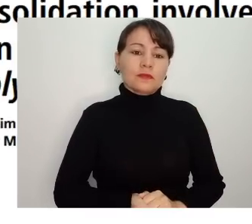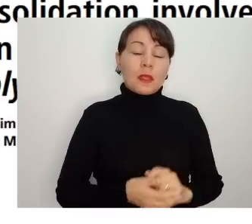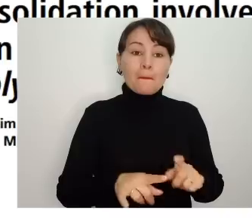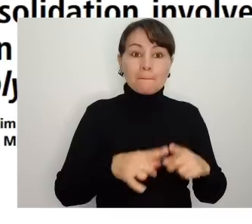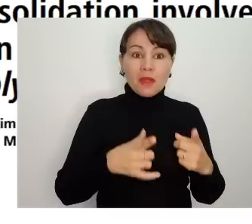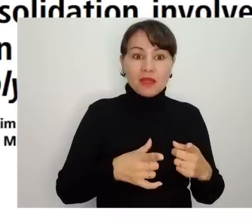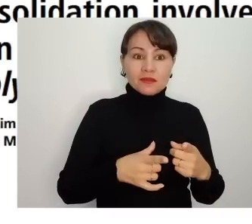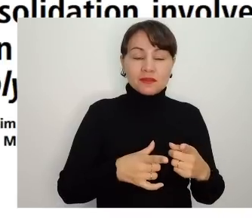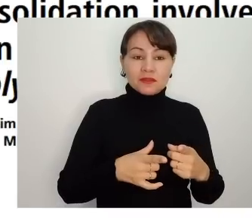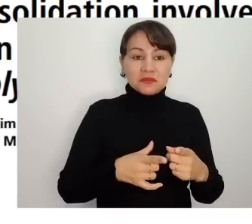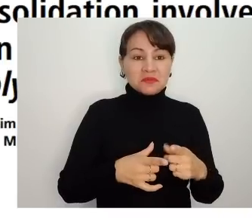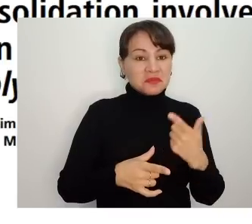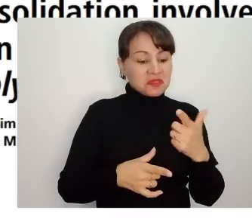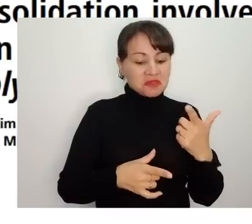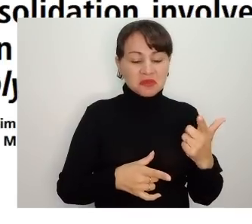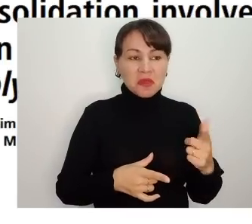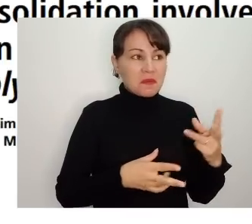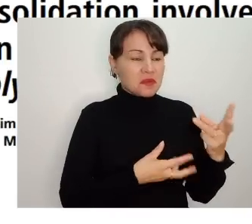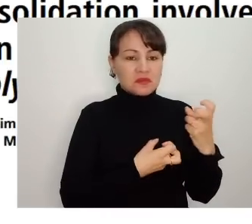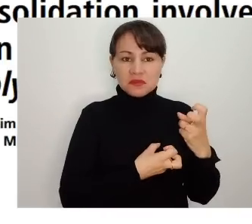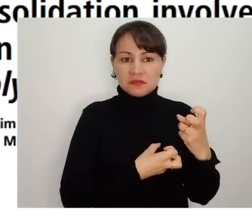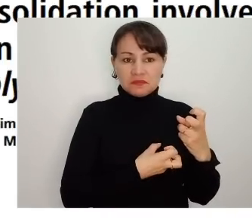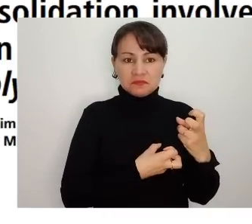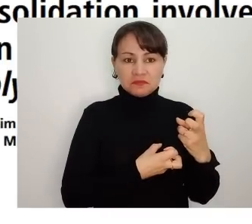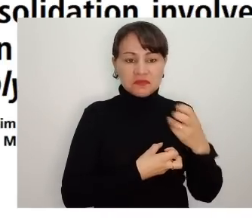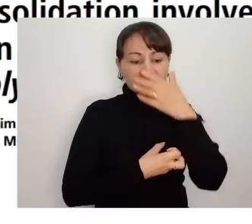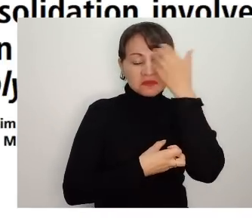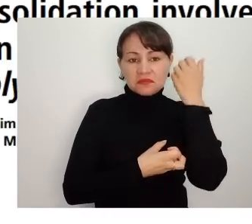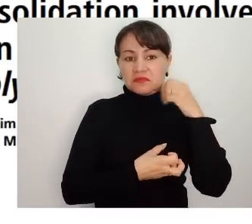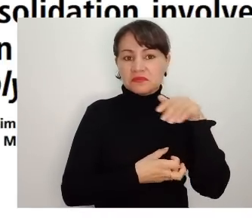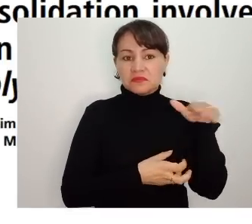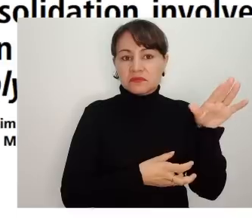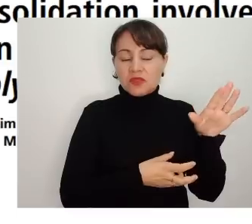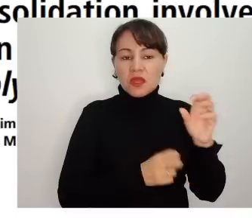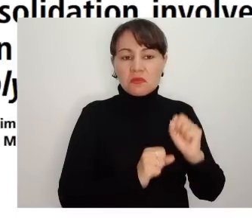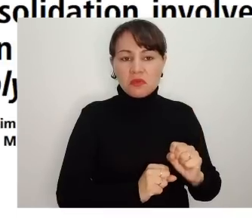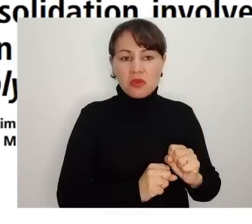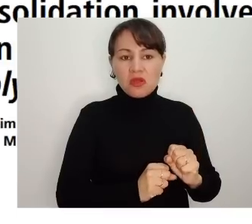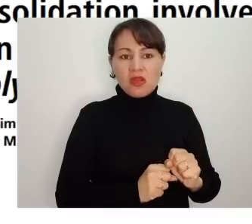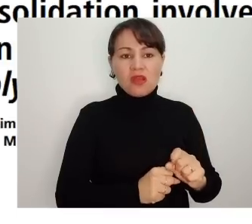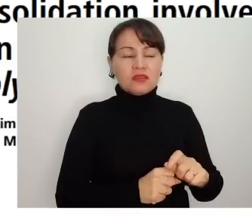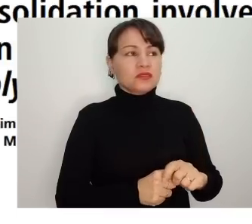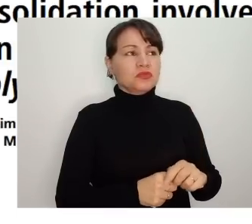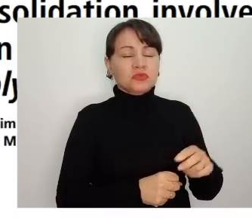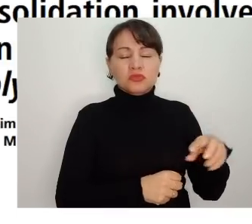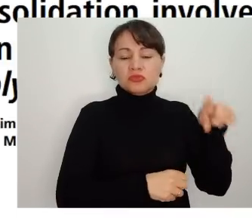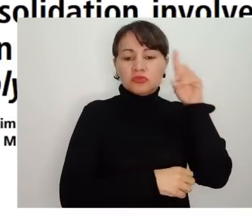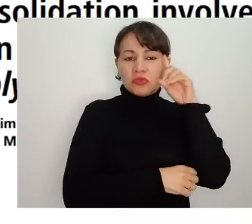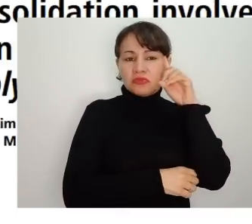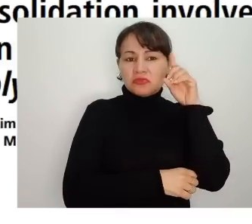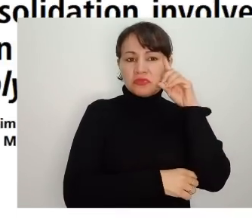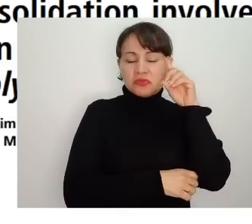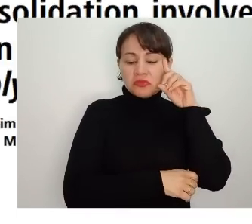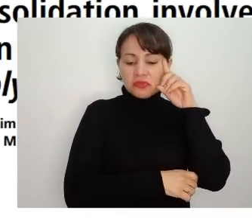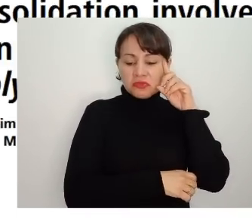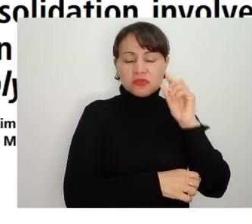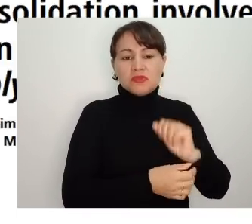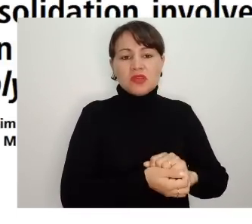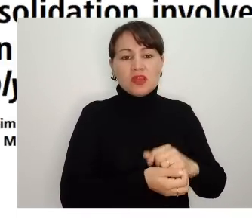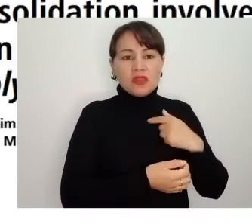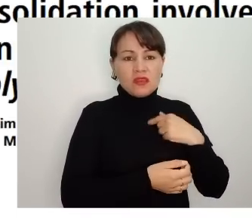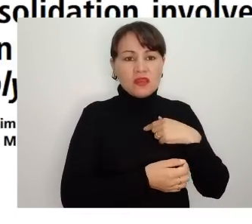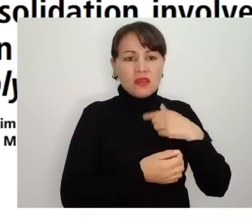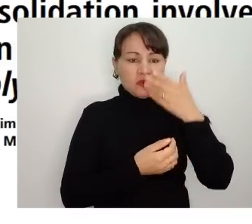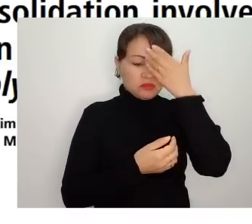aparelho. Mas caso contrário, eu ia ignorar, ele podia ficar ligado o dia inteiro, que eu